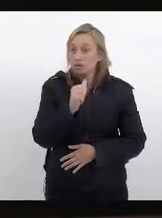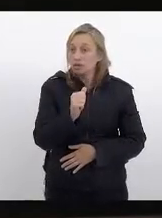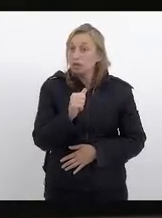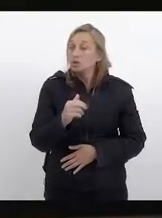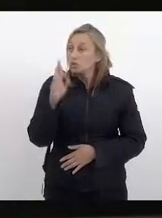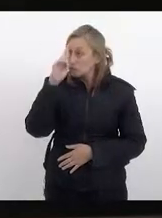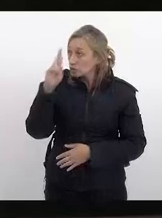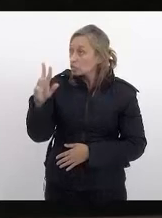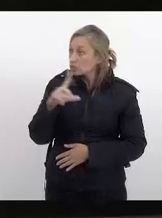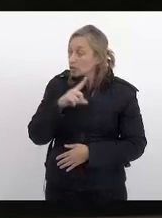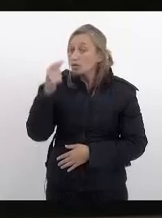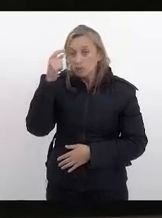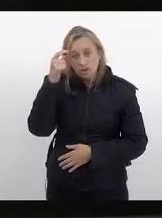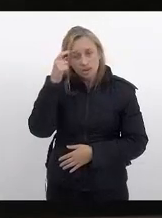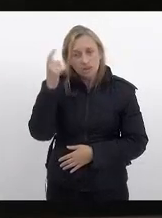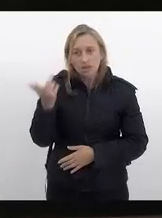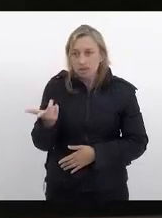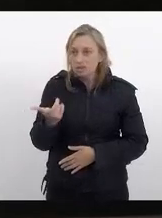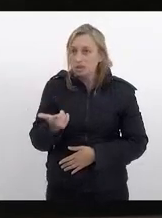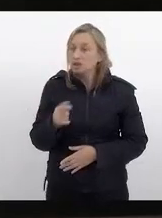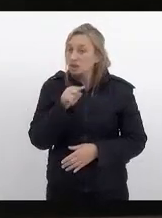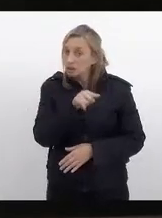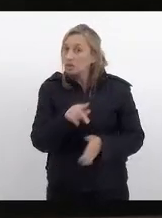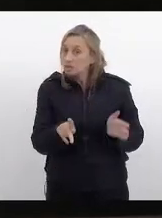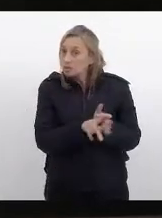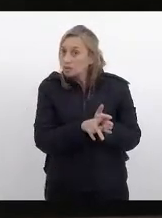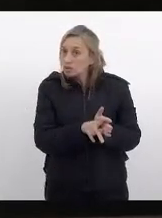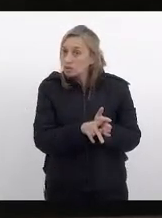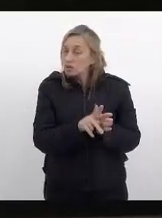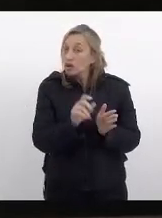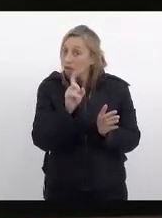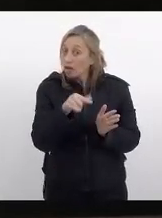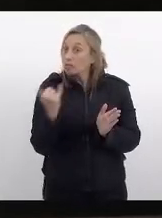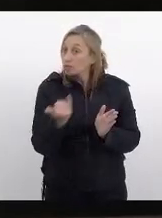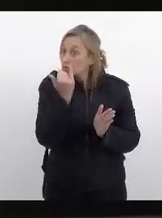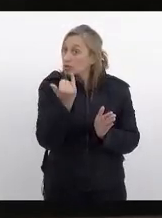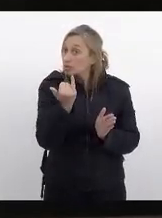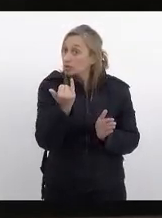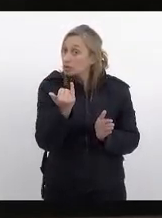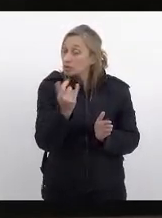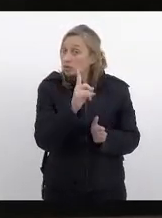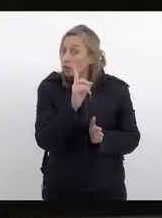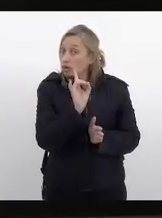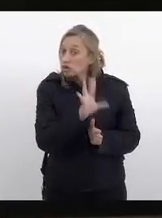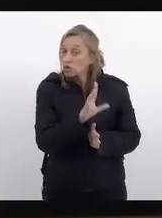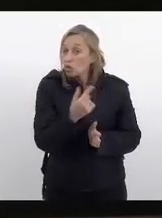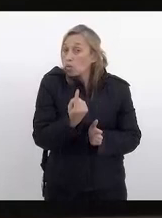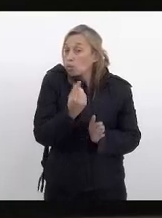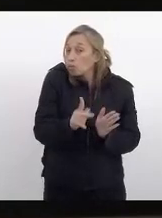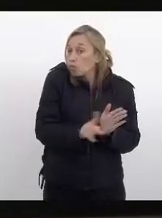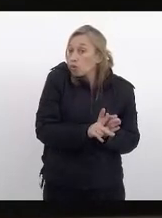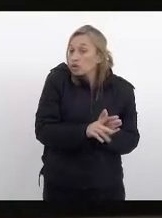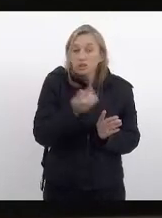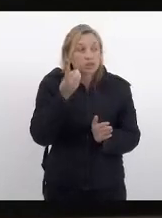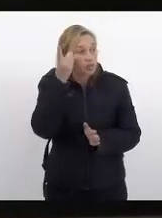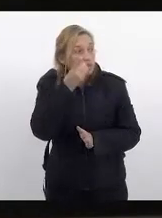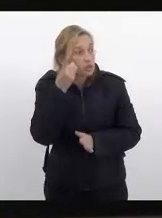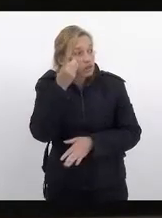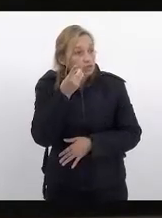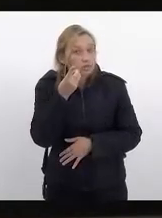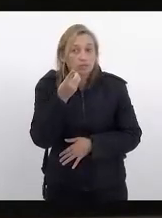vossa excelência' tem consciência de que esse projeto é super importante não é só o projeto do